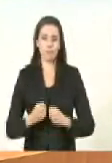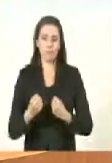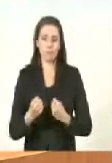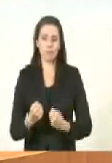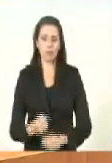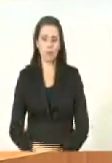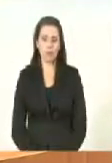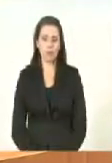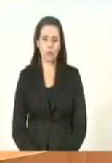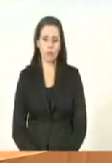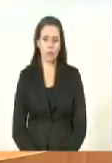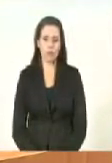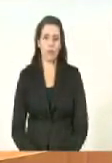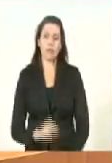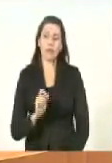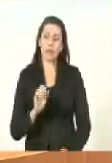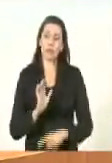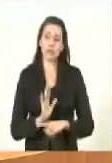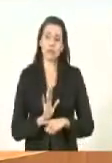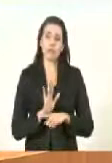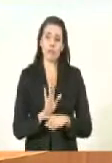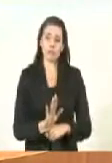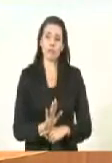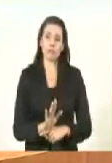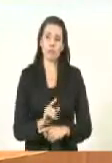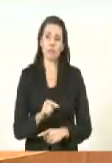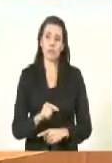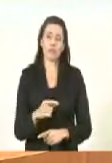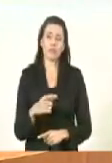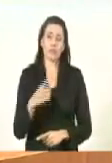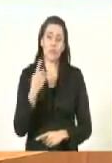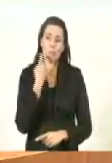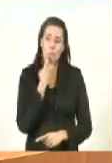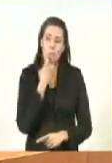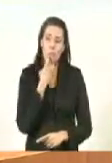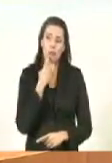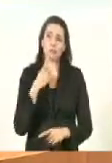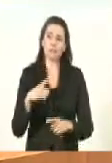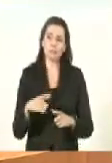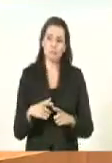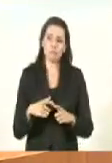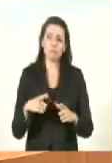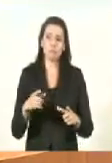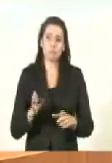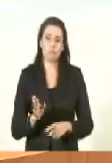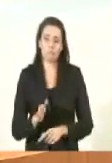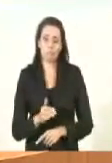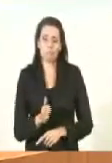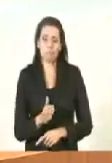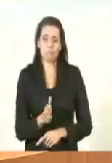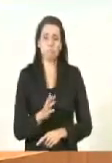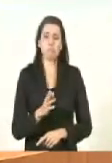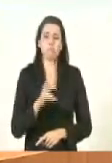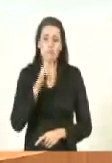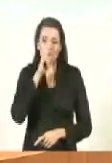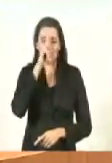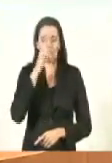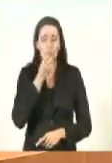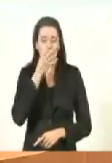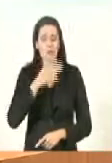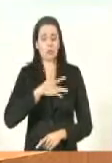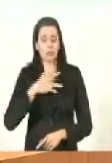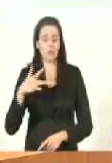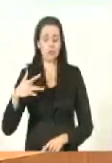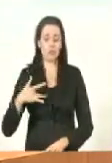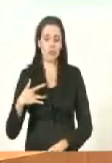Nos impressionou depoimentos lá de piscicultores como Cibalena, uma referência, Eliseu,